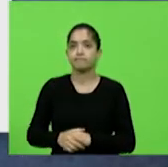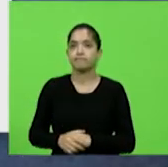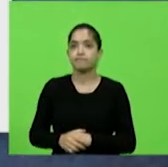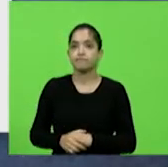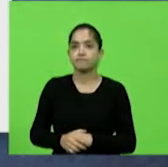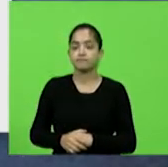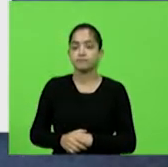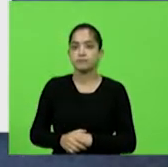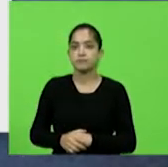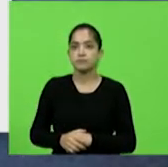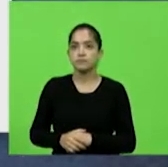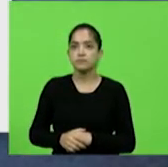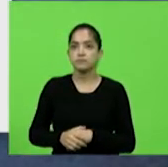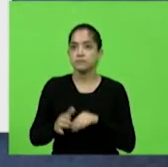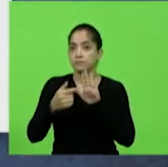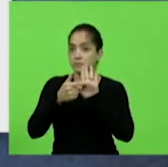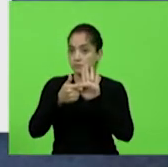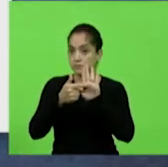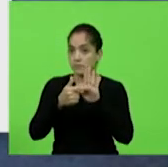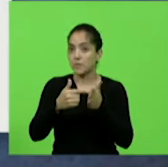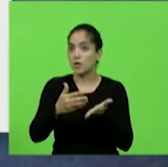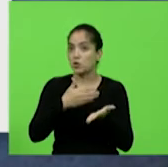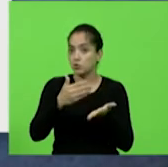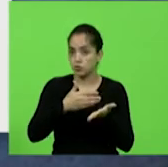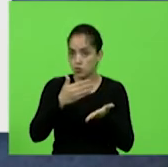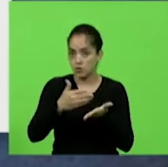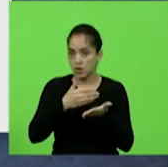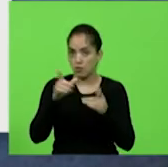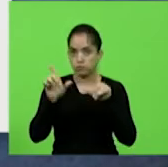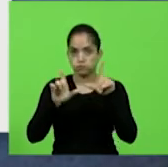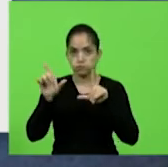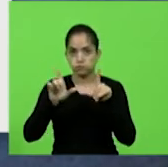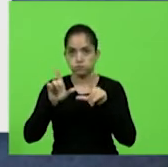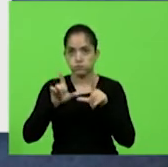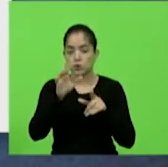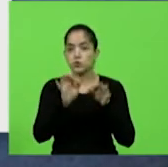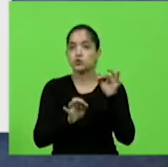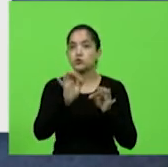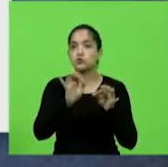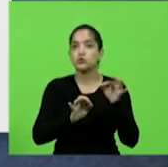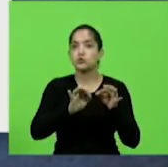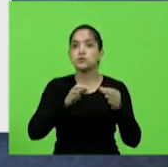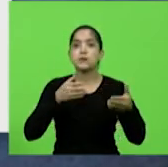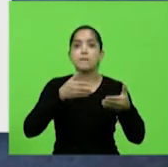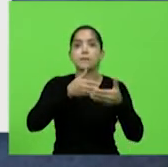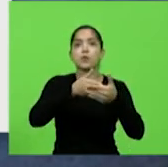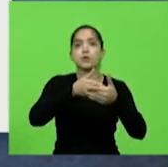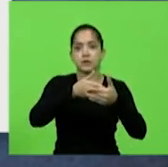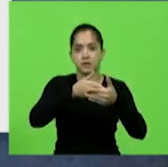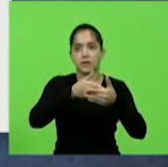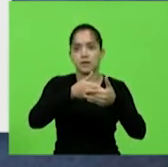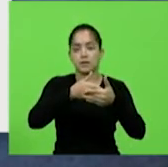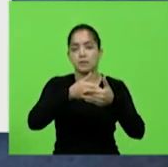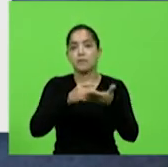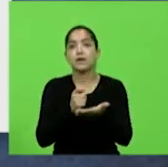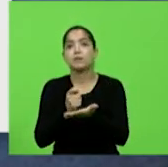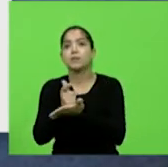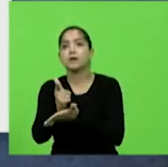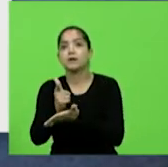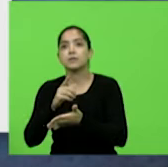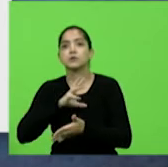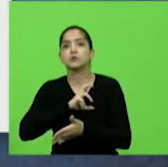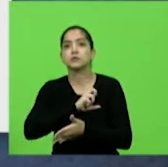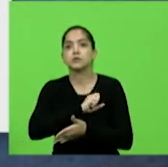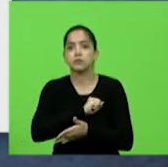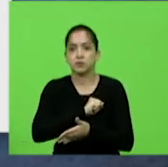favor. São manchetes recentes. Ó, justiça bloqueia 200 mil da OAS Saúde para pagamento do SAMU em Criciúma.